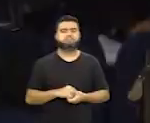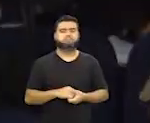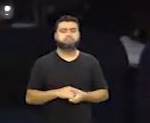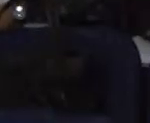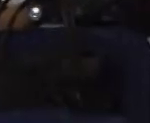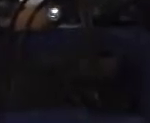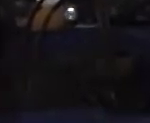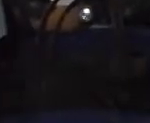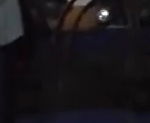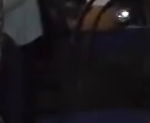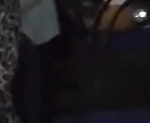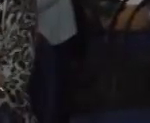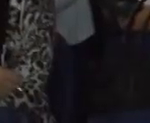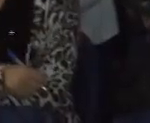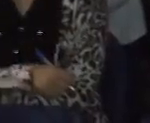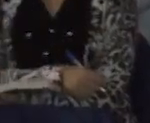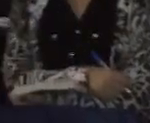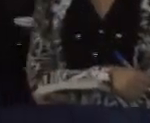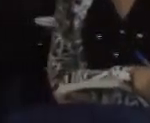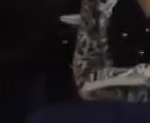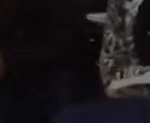famílias.